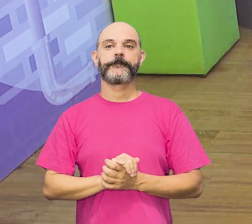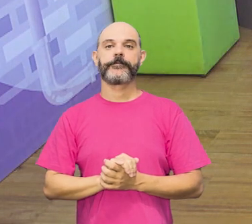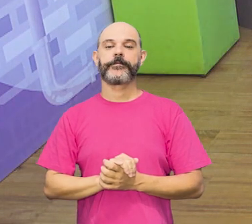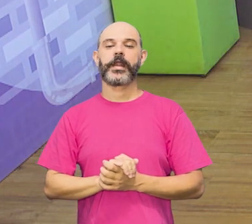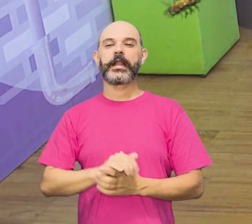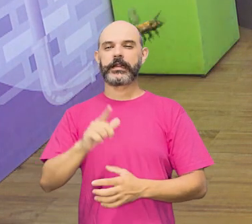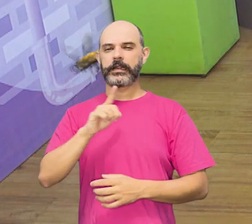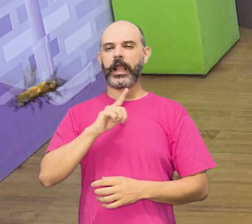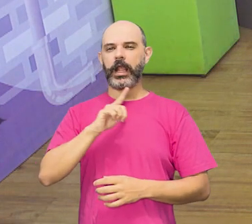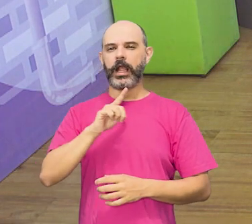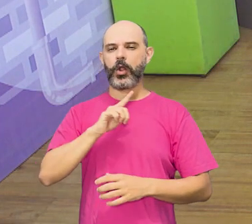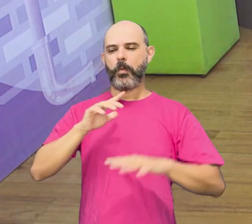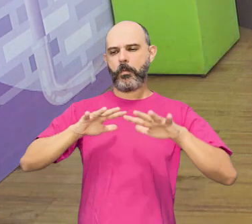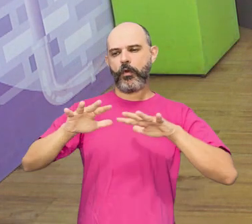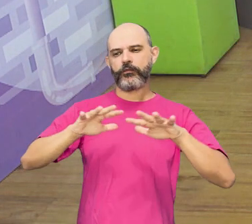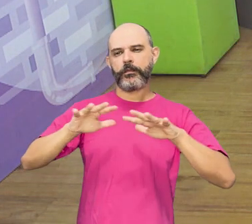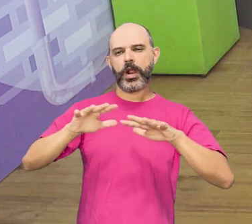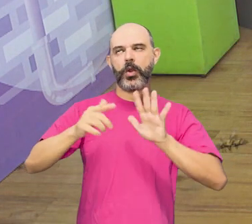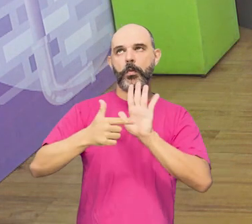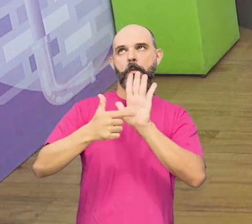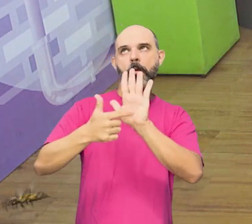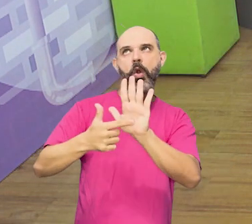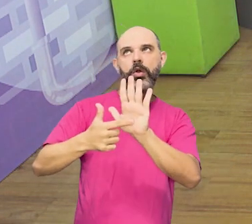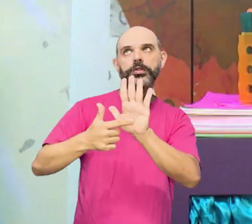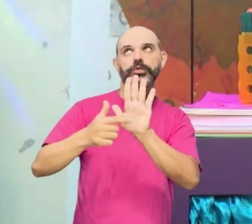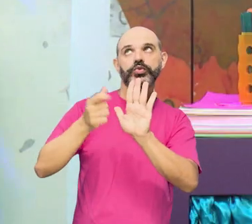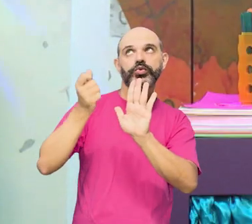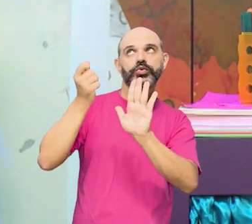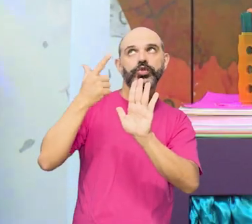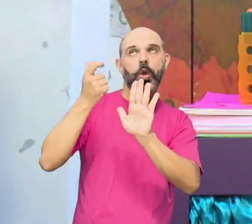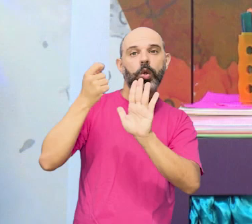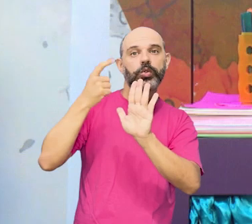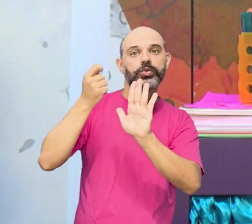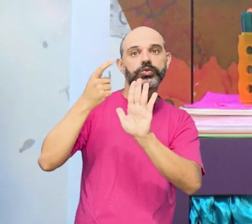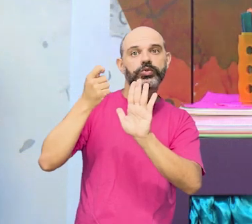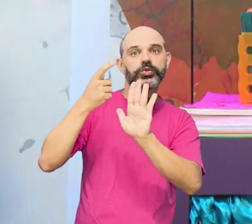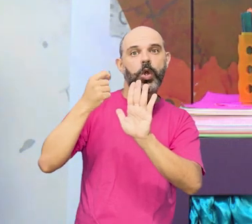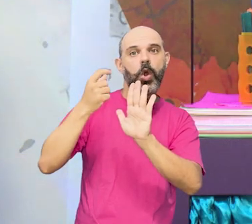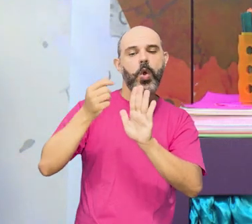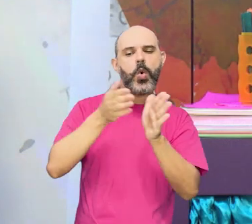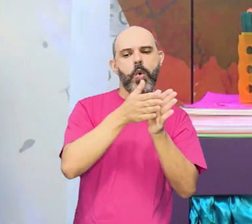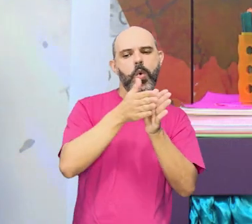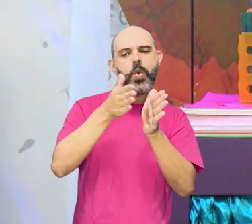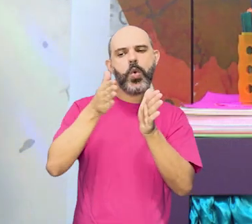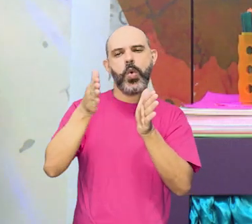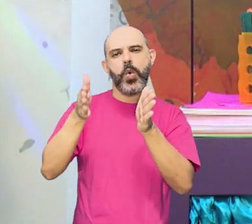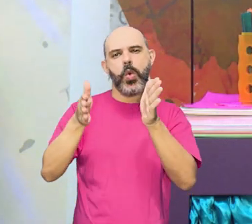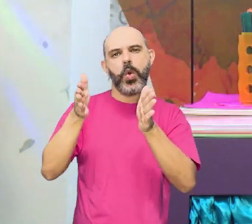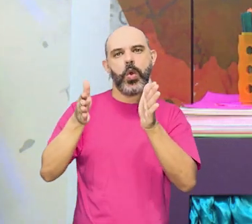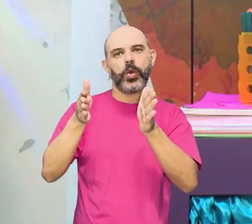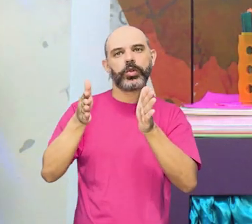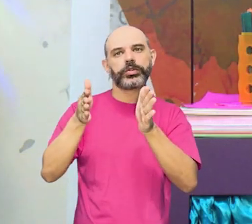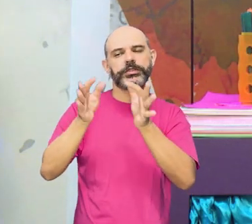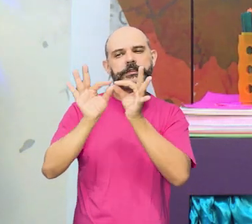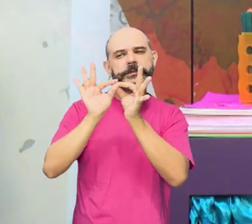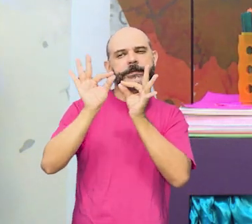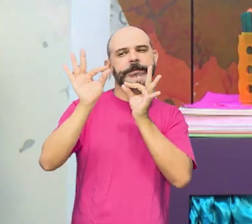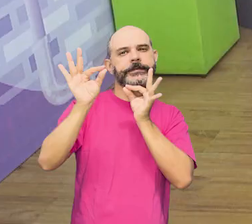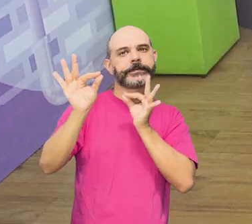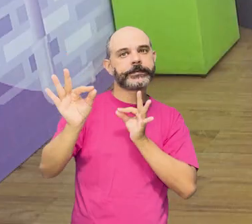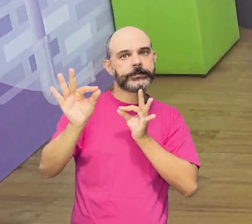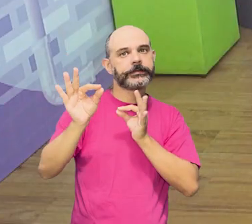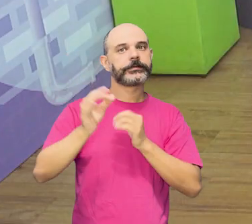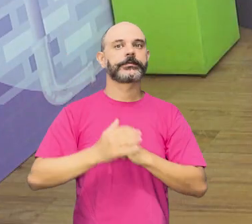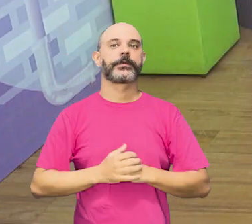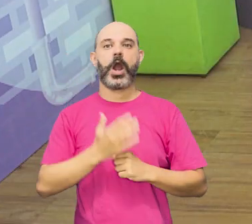A orientação do movimento indica a posição do sol. E a duração indica a distância em que o alimento